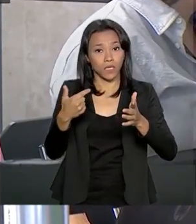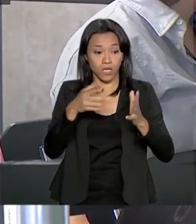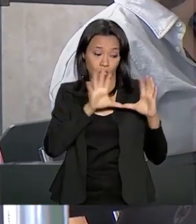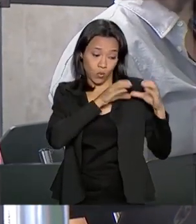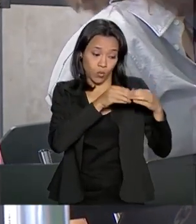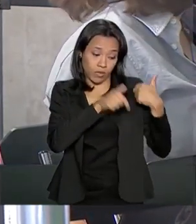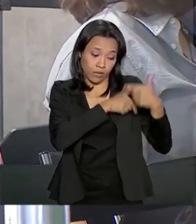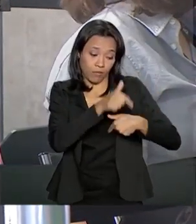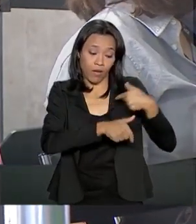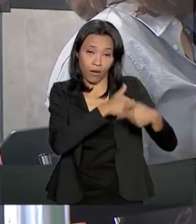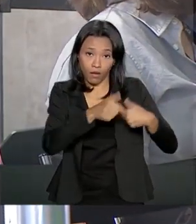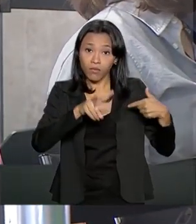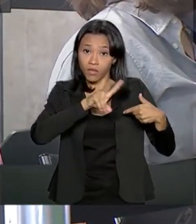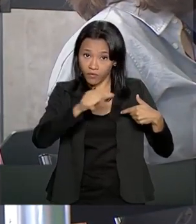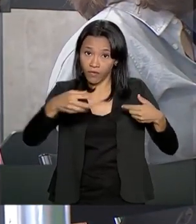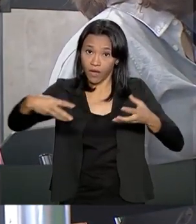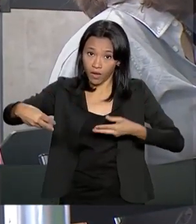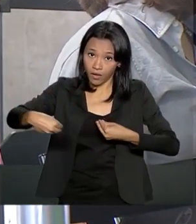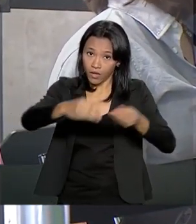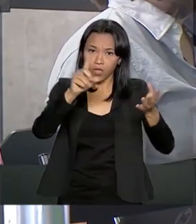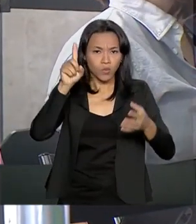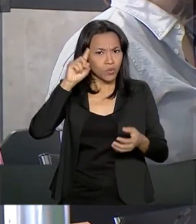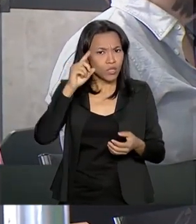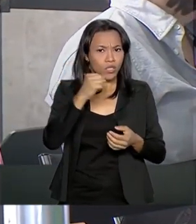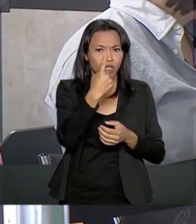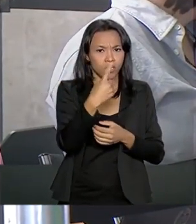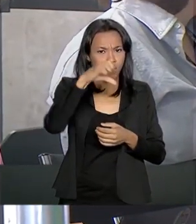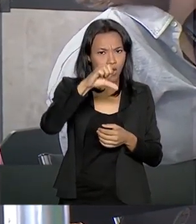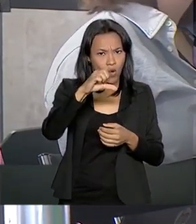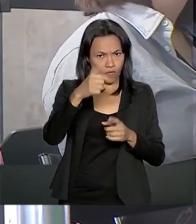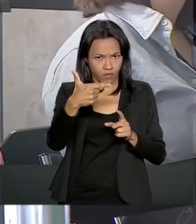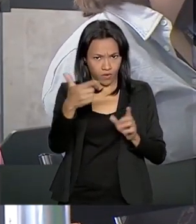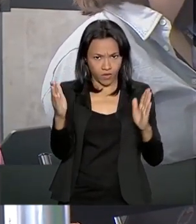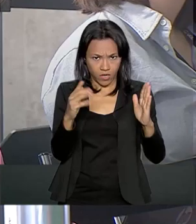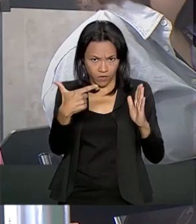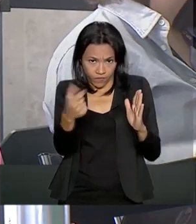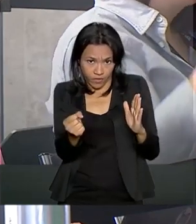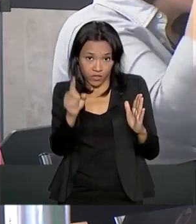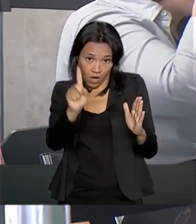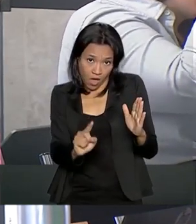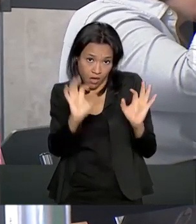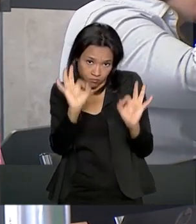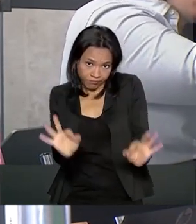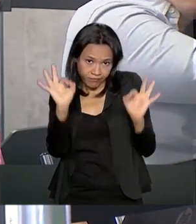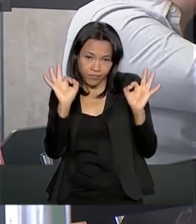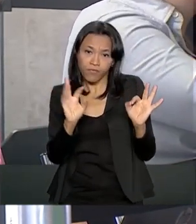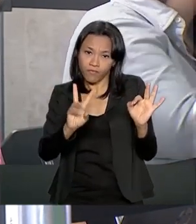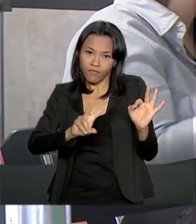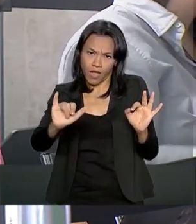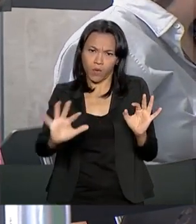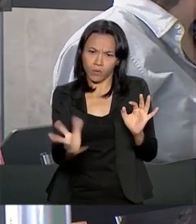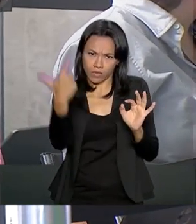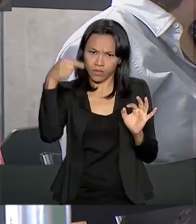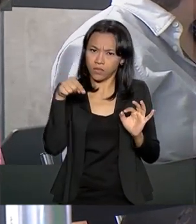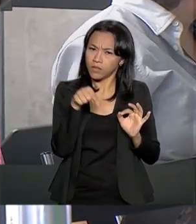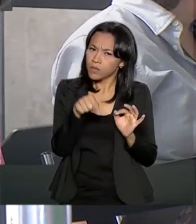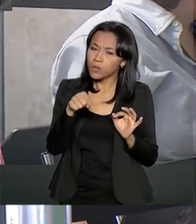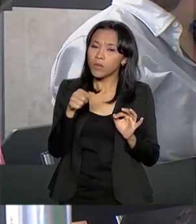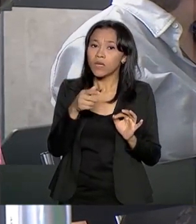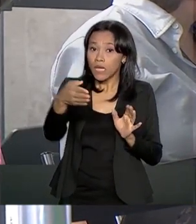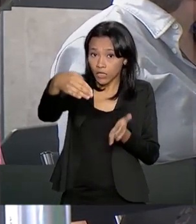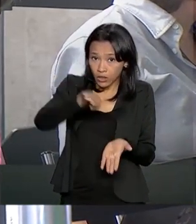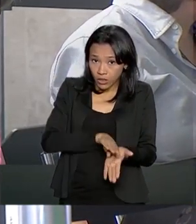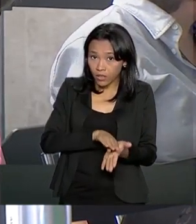é que ela vá ao Congresso entre o dia 19 e 20. Esse é um compromisso que o presidente pretende fazer chegando, mesmo ele ainda não